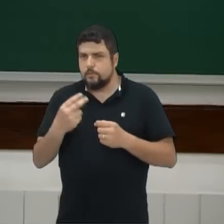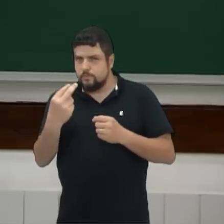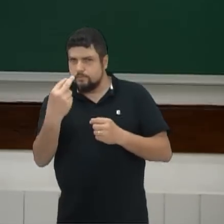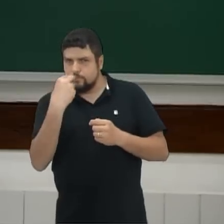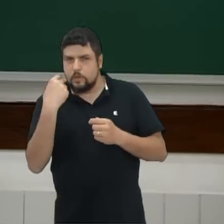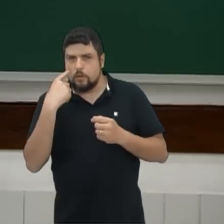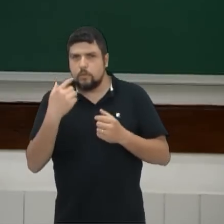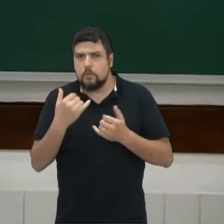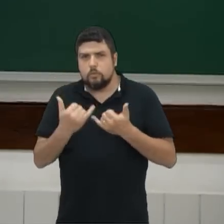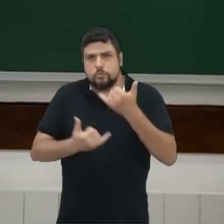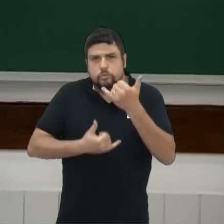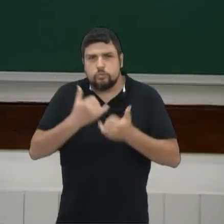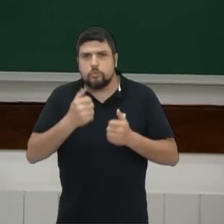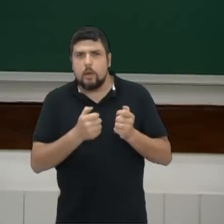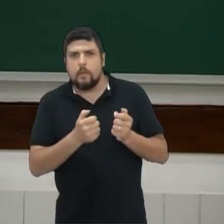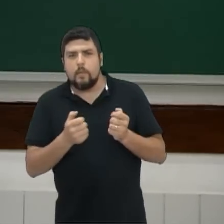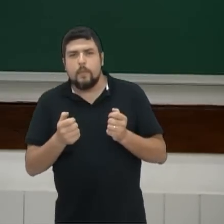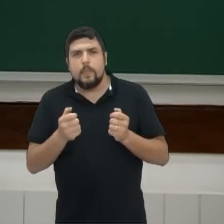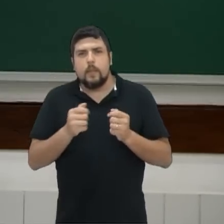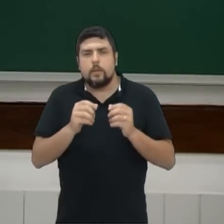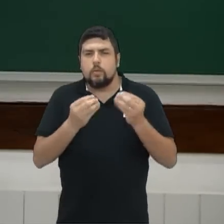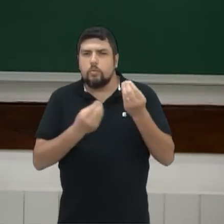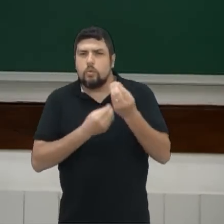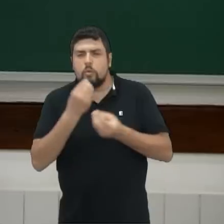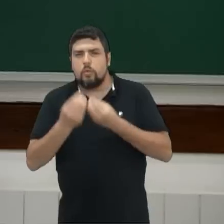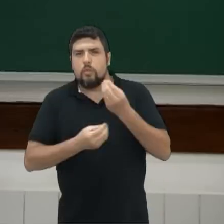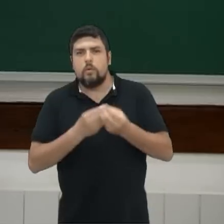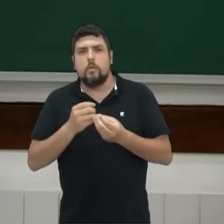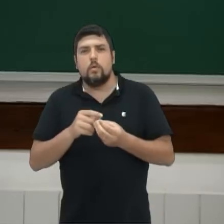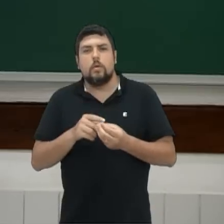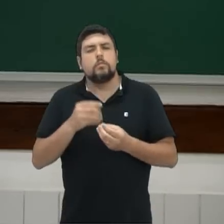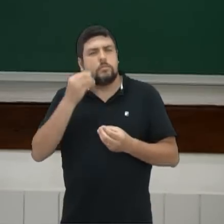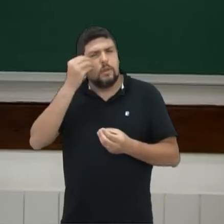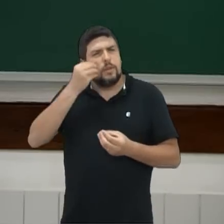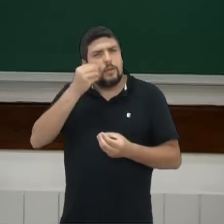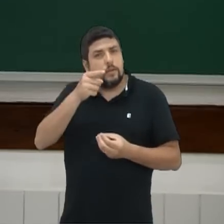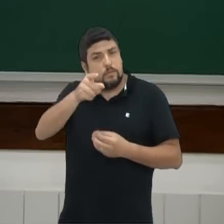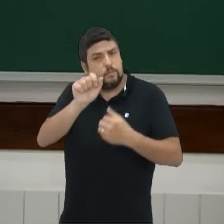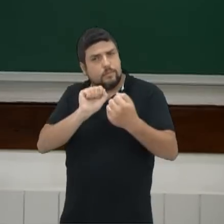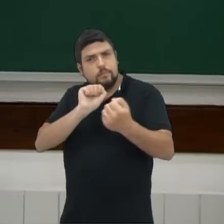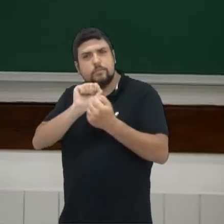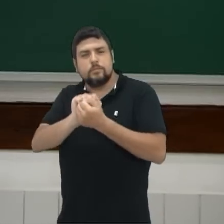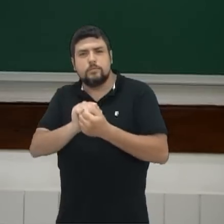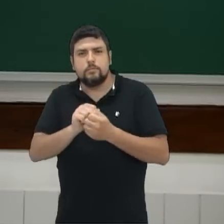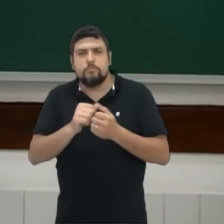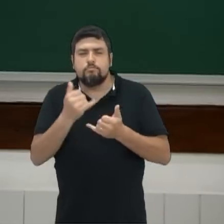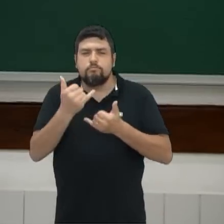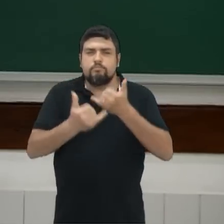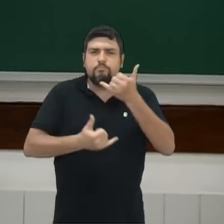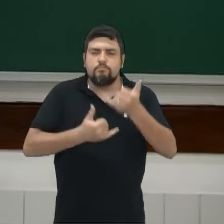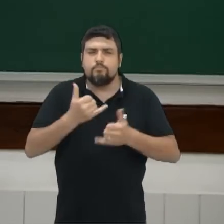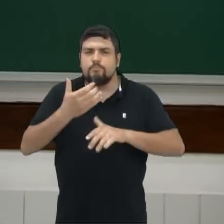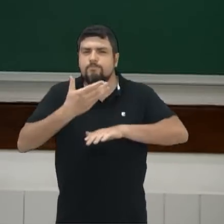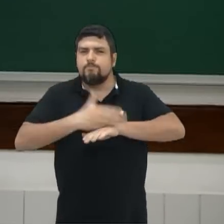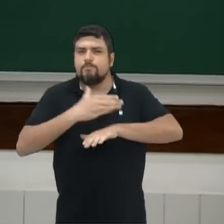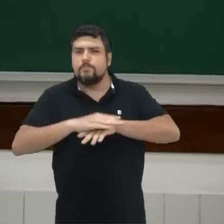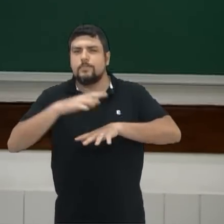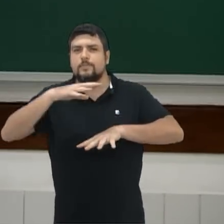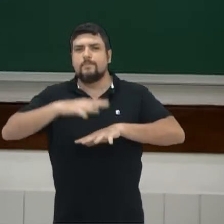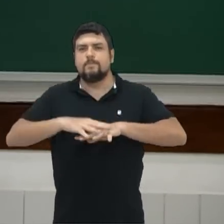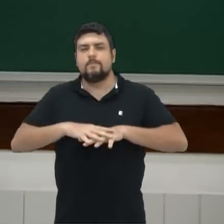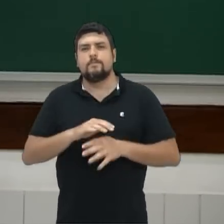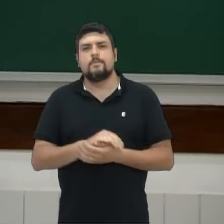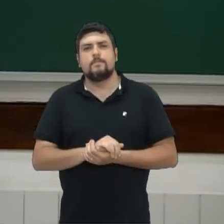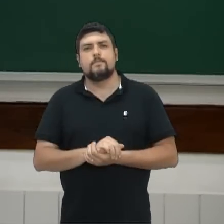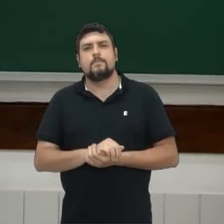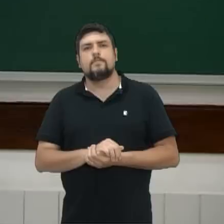aula eu vou jogar de novo e eu quero que você acesse o Matific junto comigo. Eu quero também lembrar